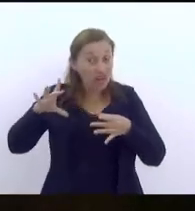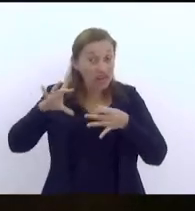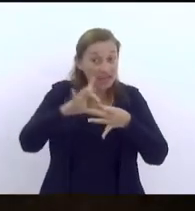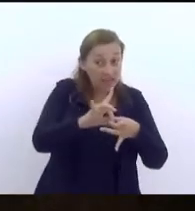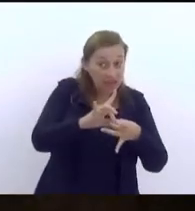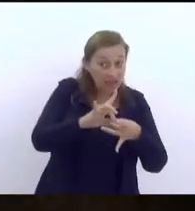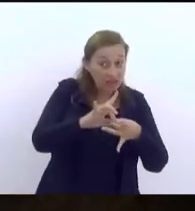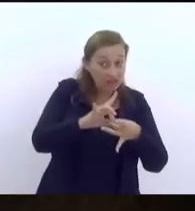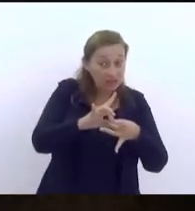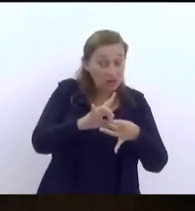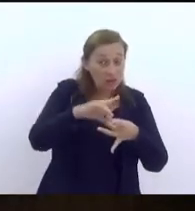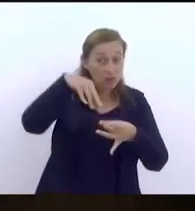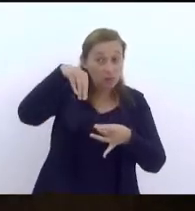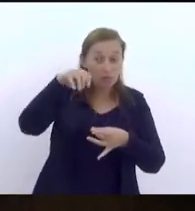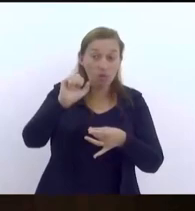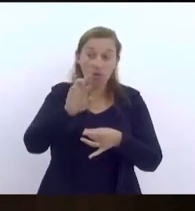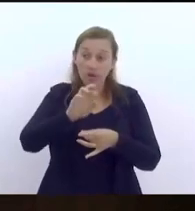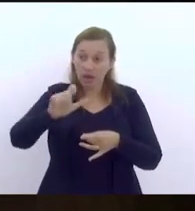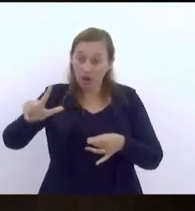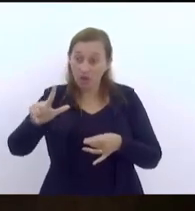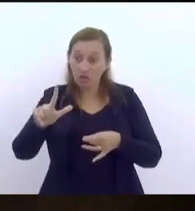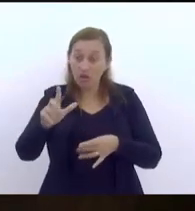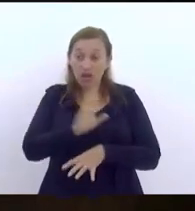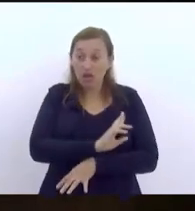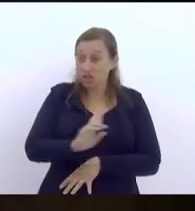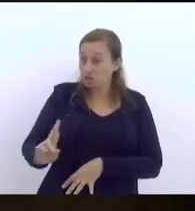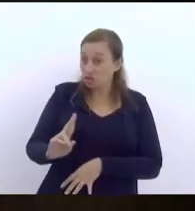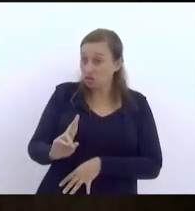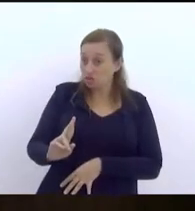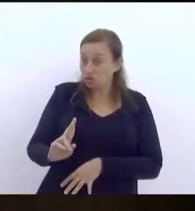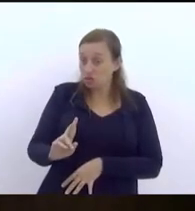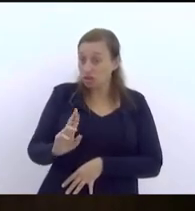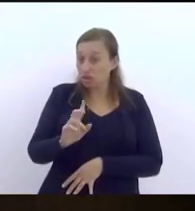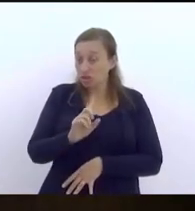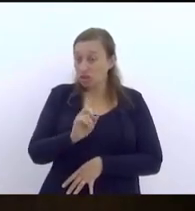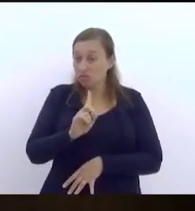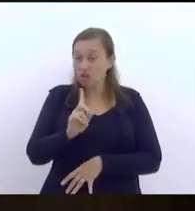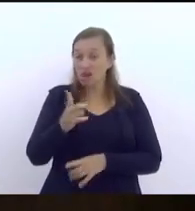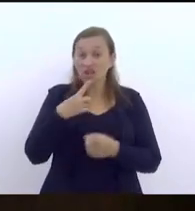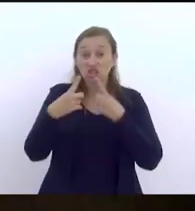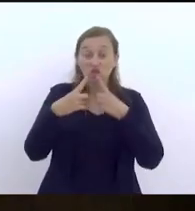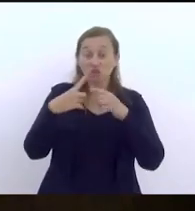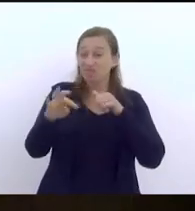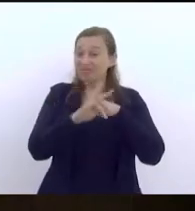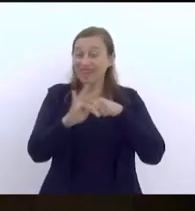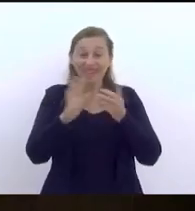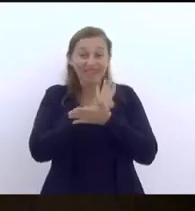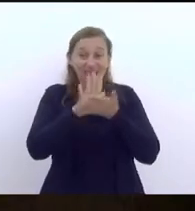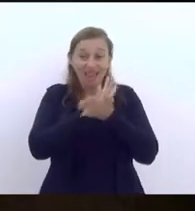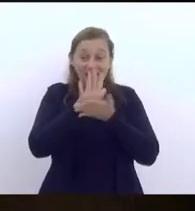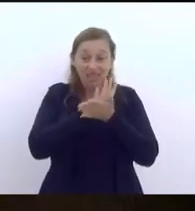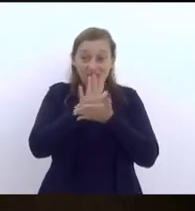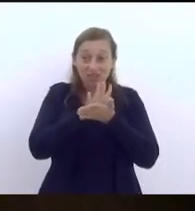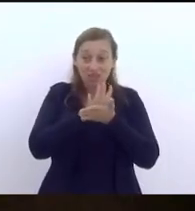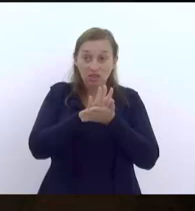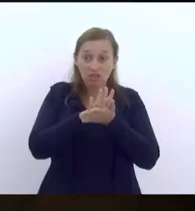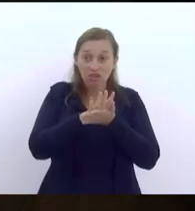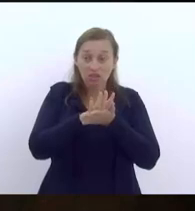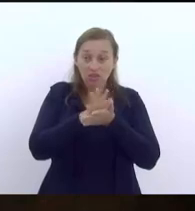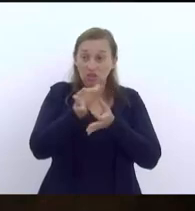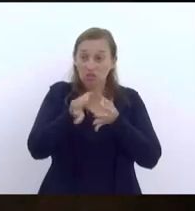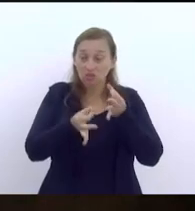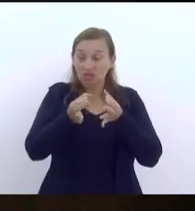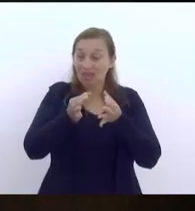um preceito moral, religioso, e não faz nenhum discurso, nenhuma discussão técnica e nenhuma justificativa para